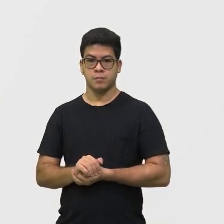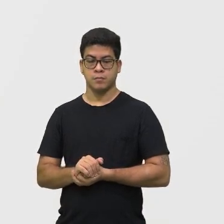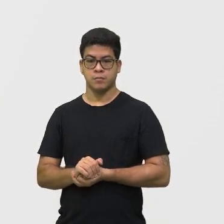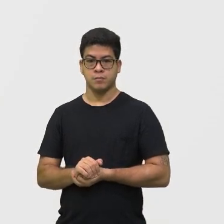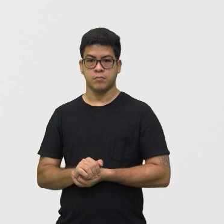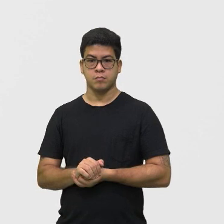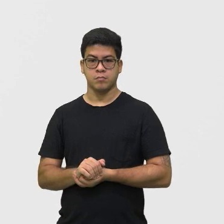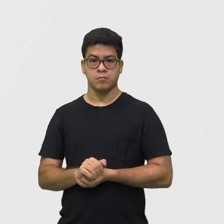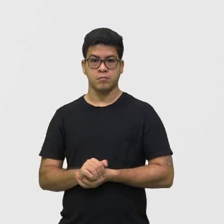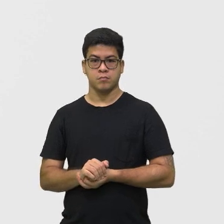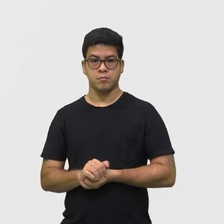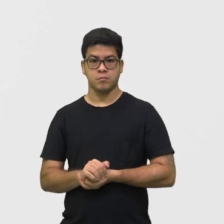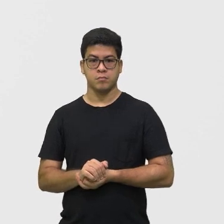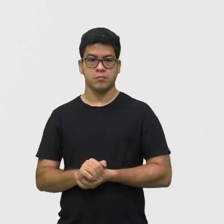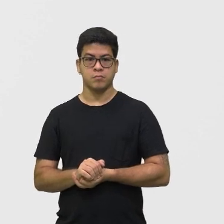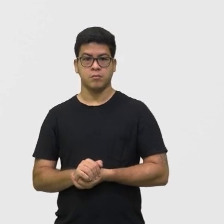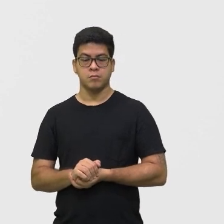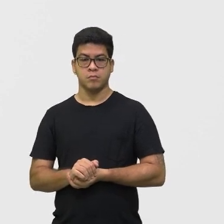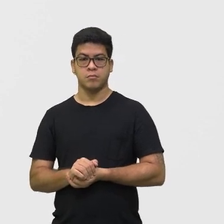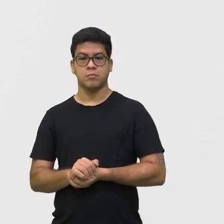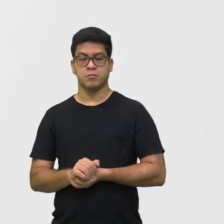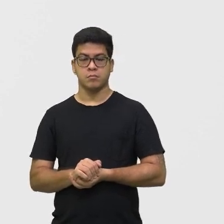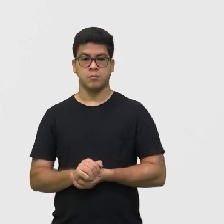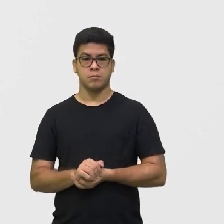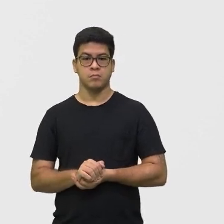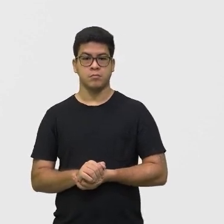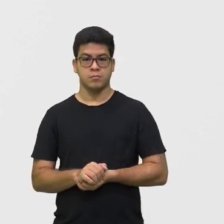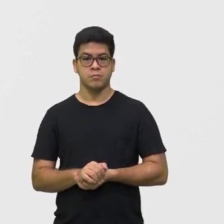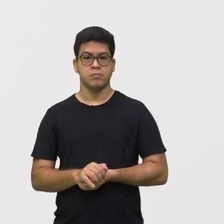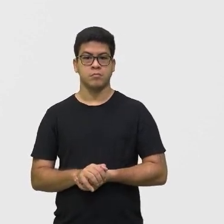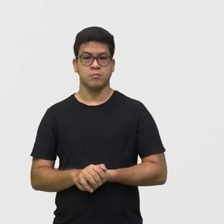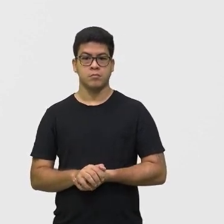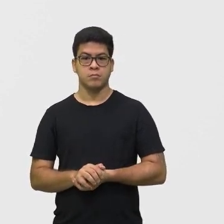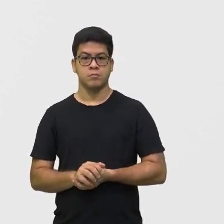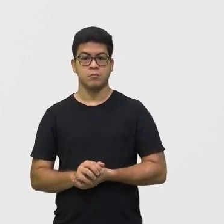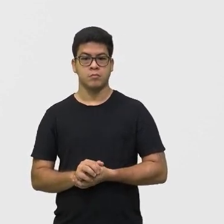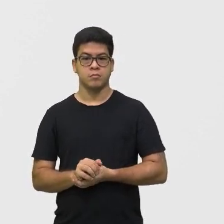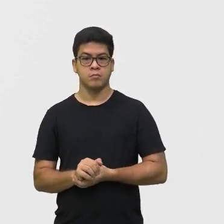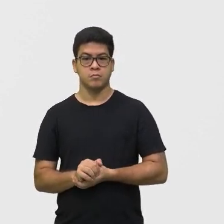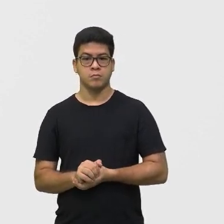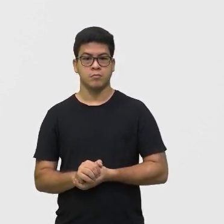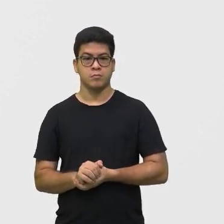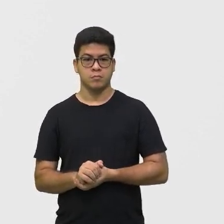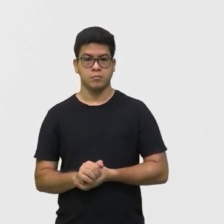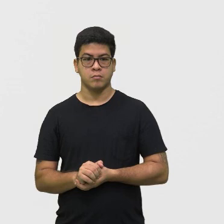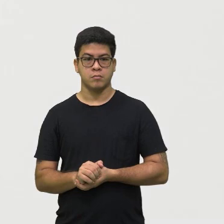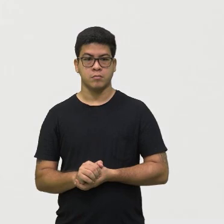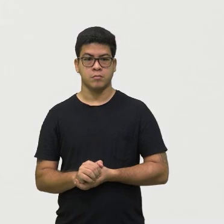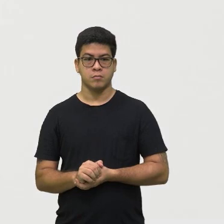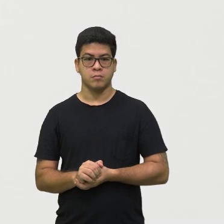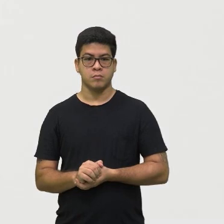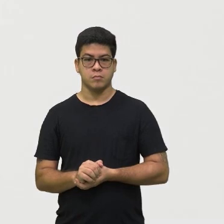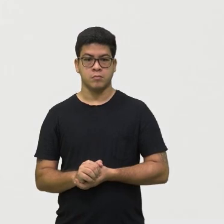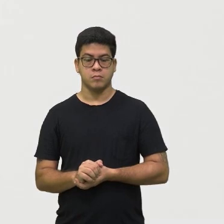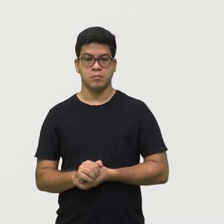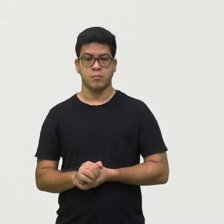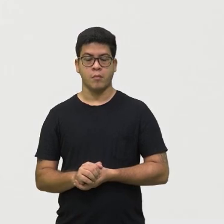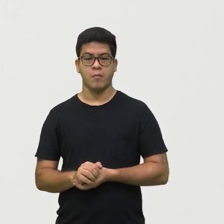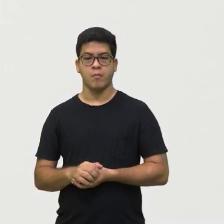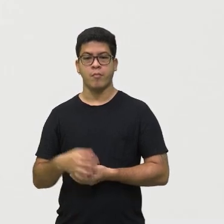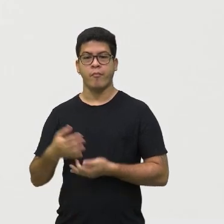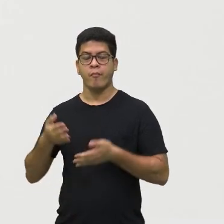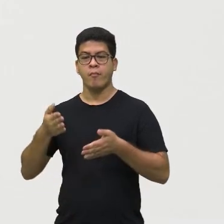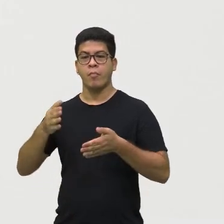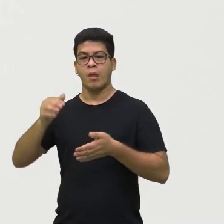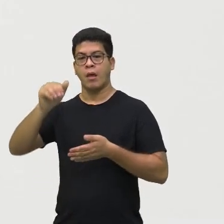Eu vou colocar lá na mesma questão, só para marcar aqui a questão. Tá aqui, repouso, força